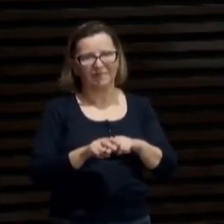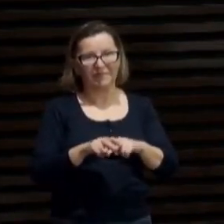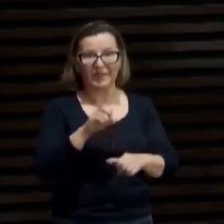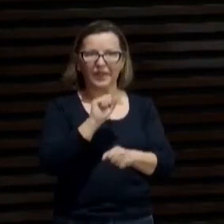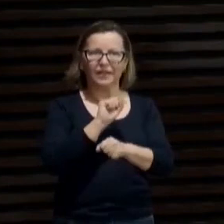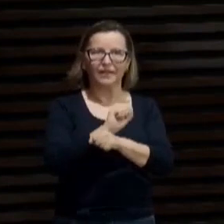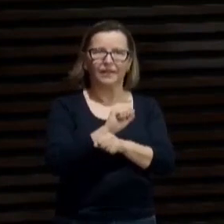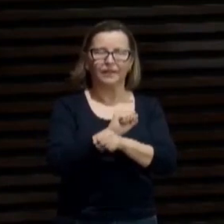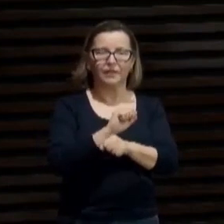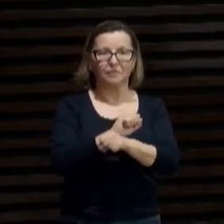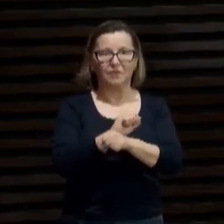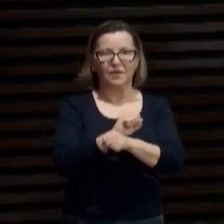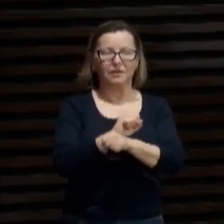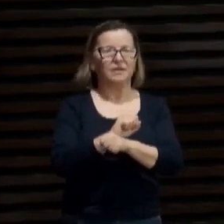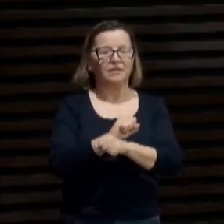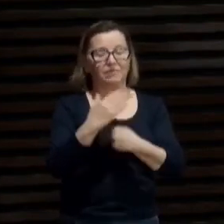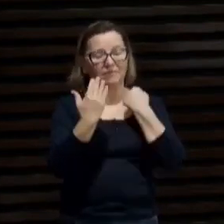esperando a sentença de morte.